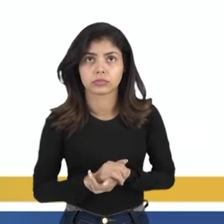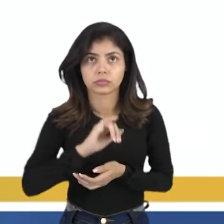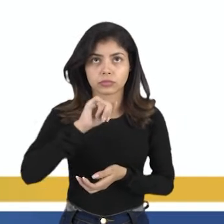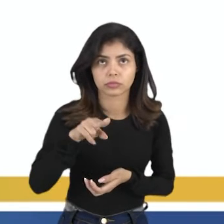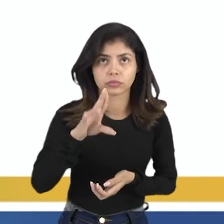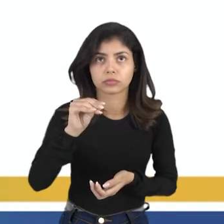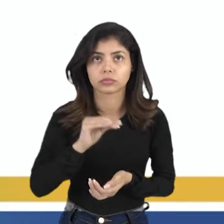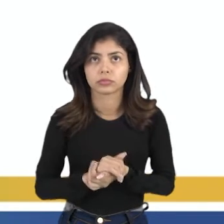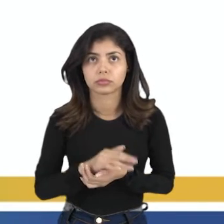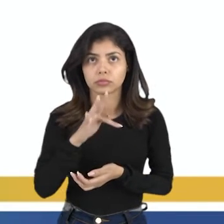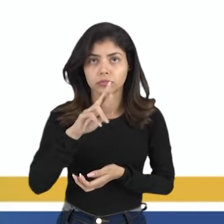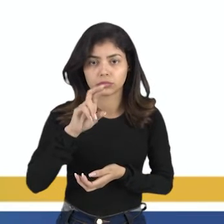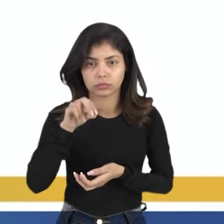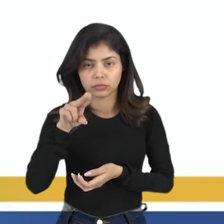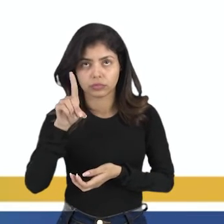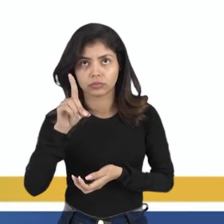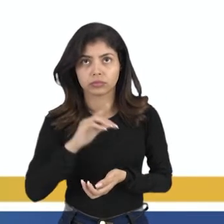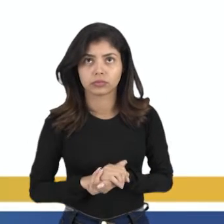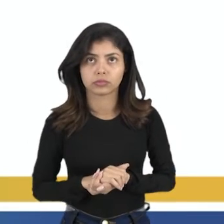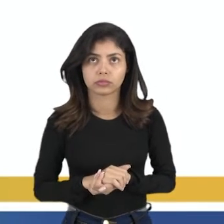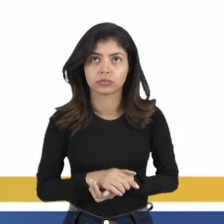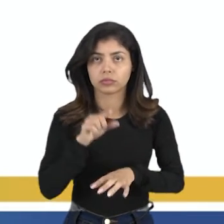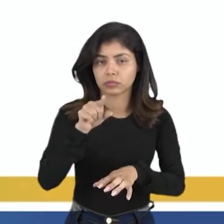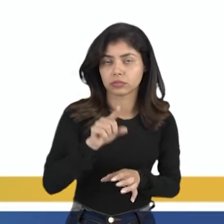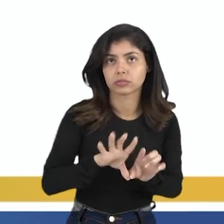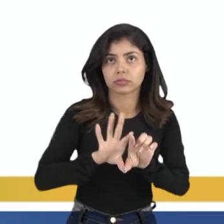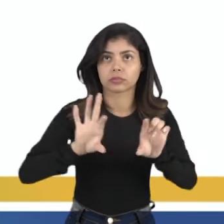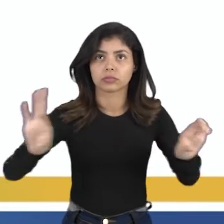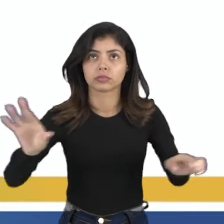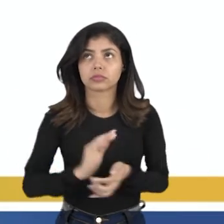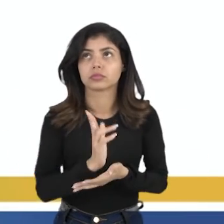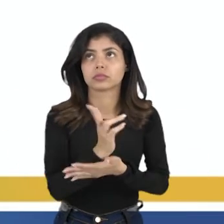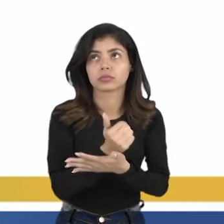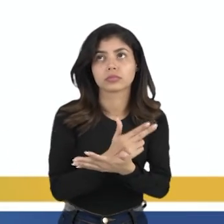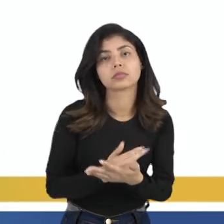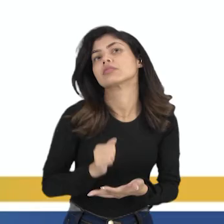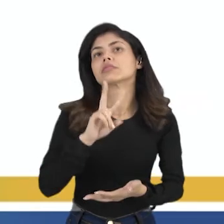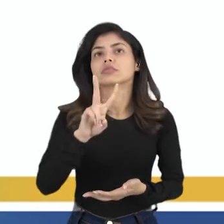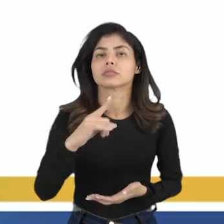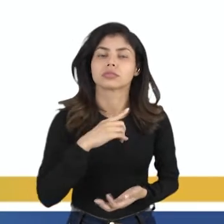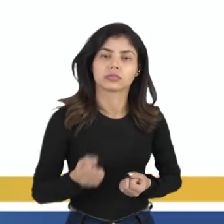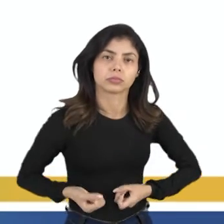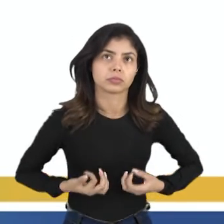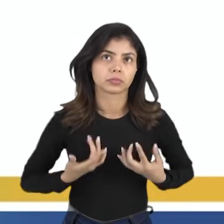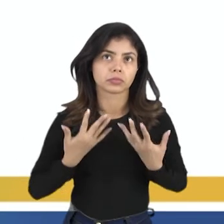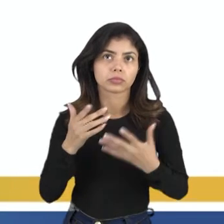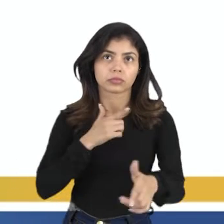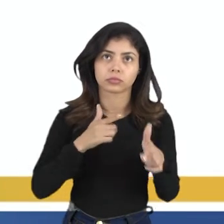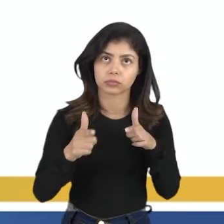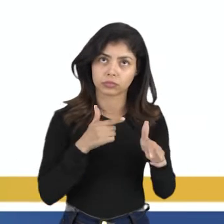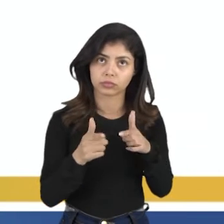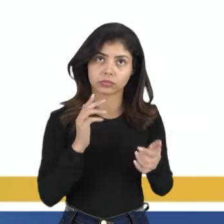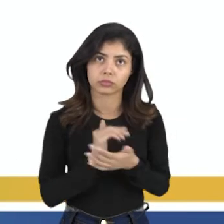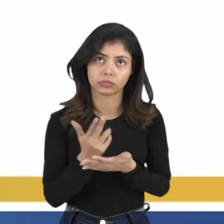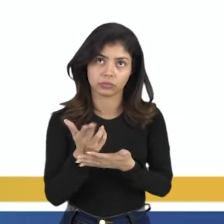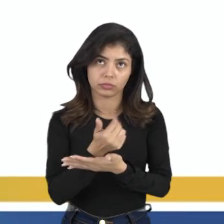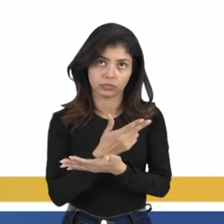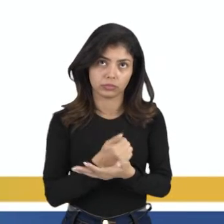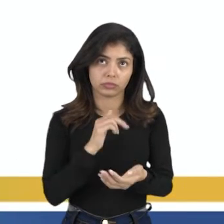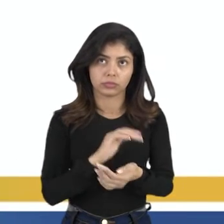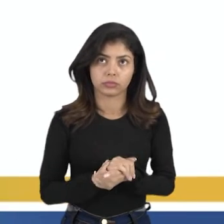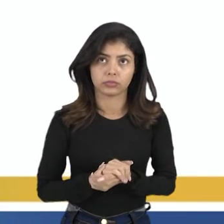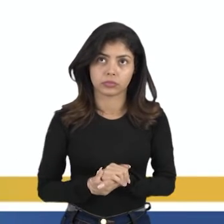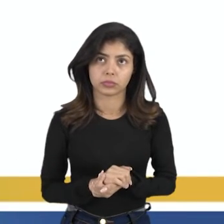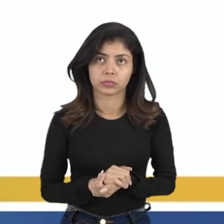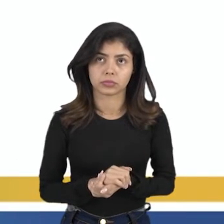Juan Gris e Fernand Léger. Essa corrente artística teve como inspiração o trabalho do artista